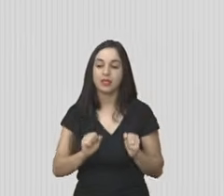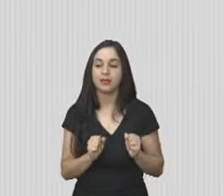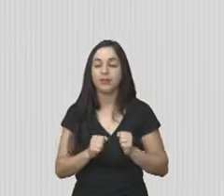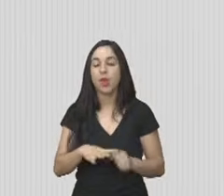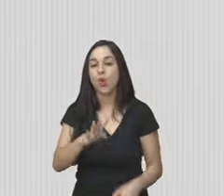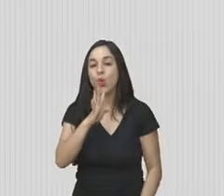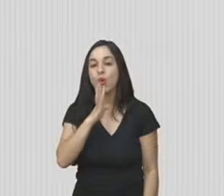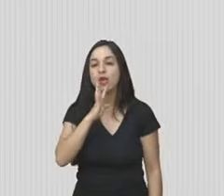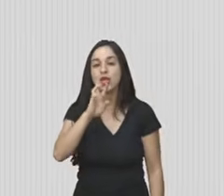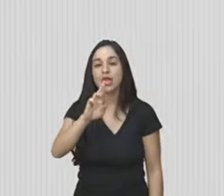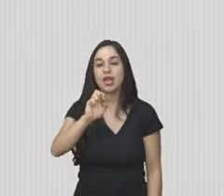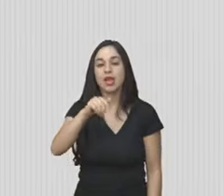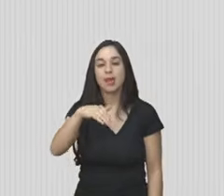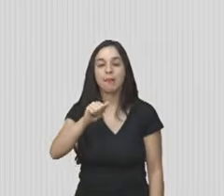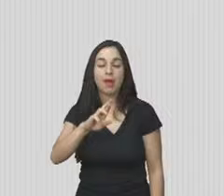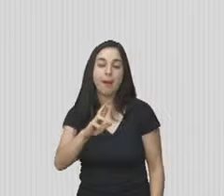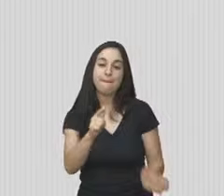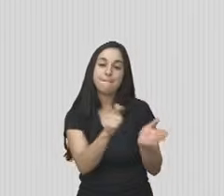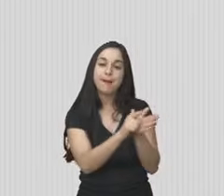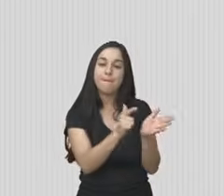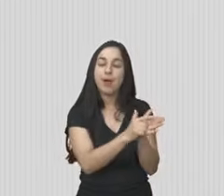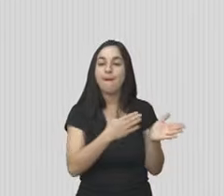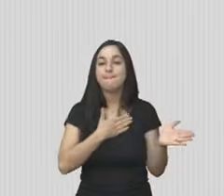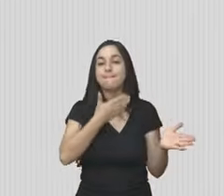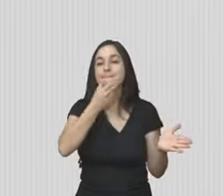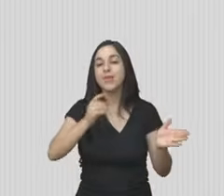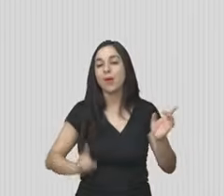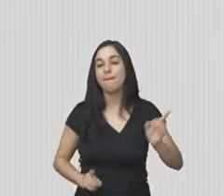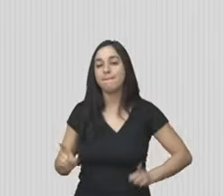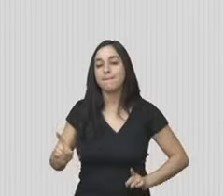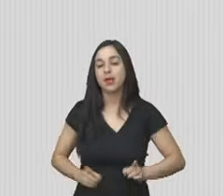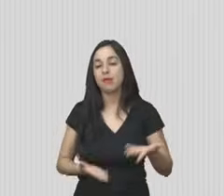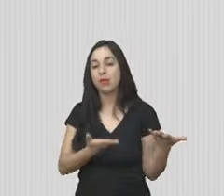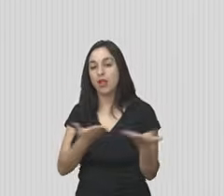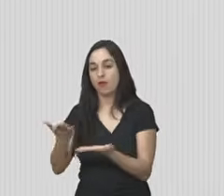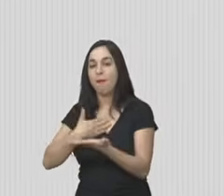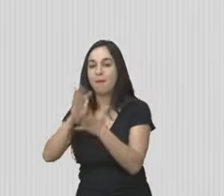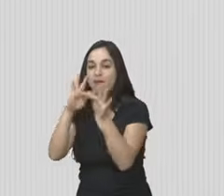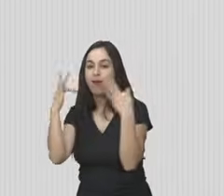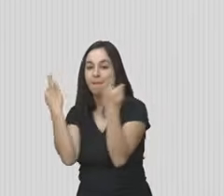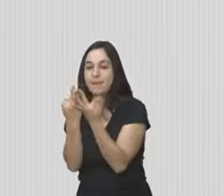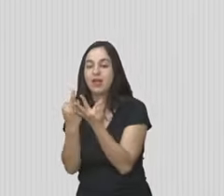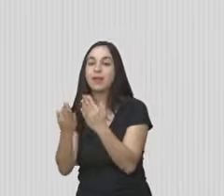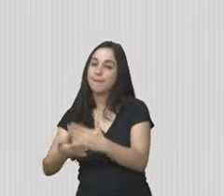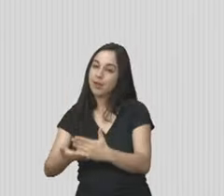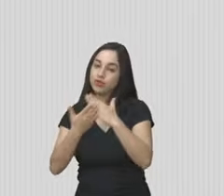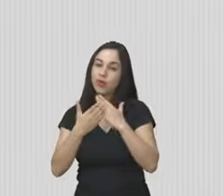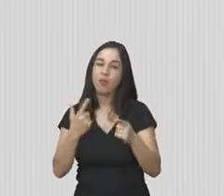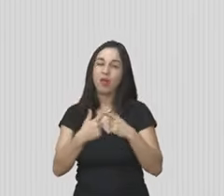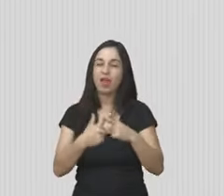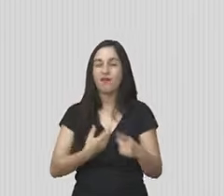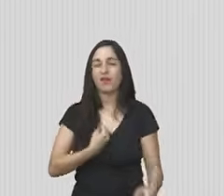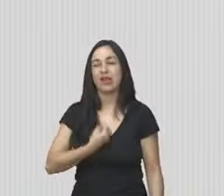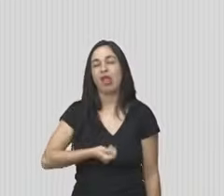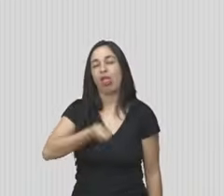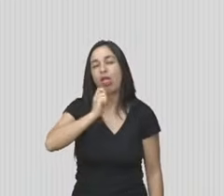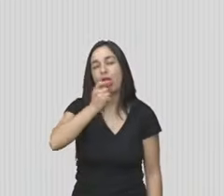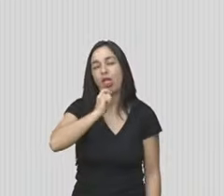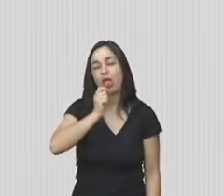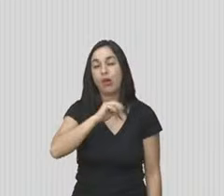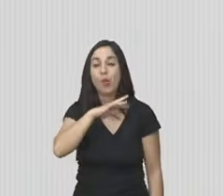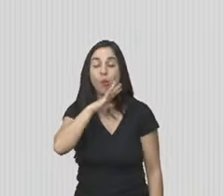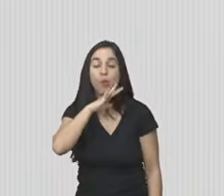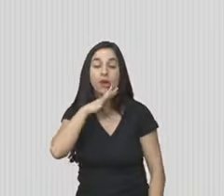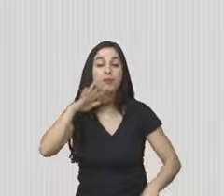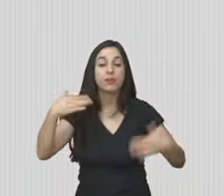a Remar através de um folheto que meu primo entregou para minha família, porque eu estava afundado nas drogas, e através desse